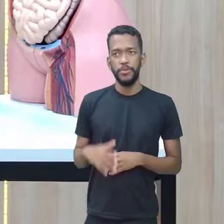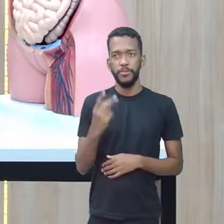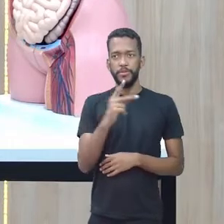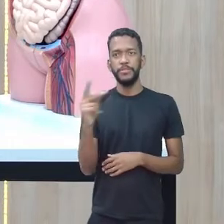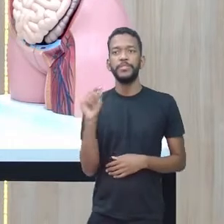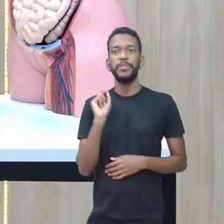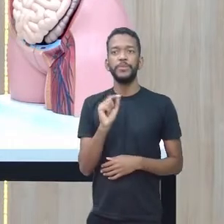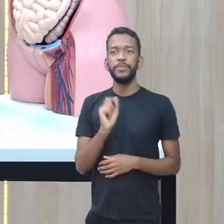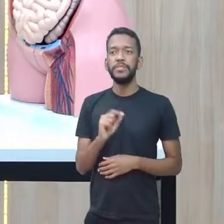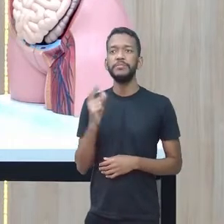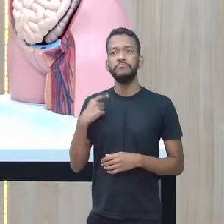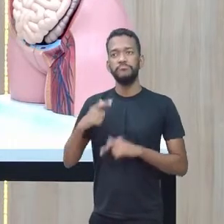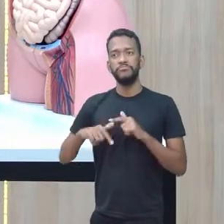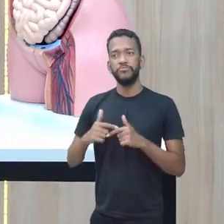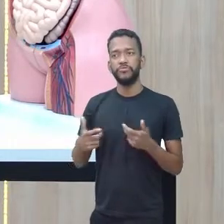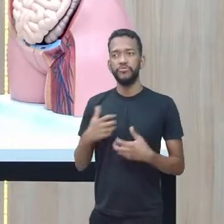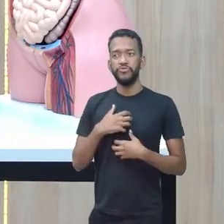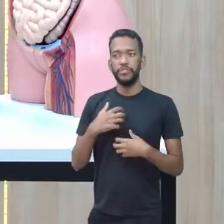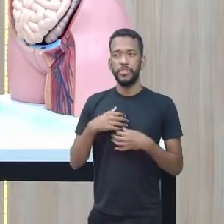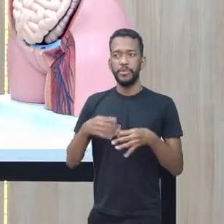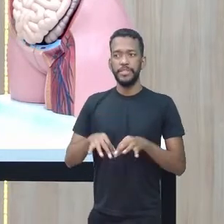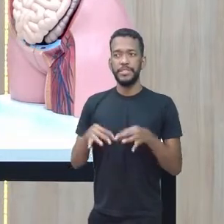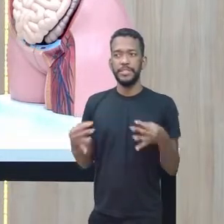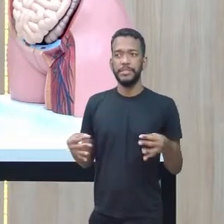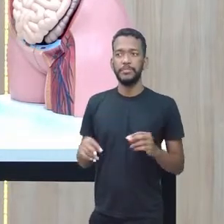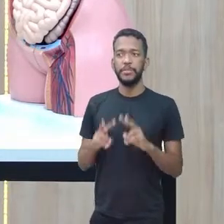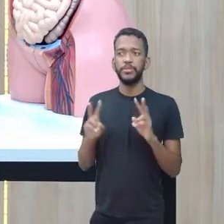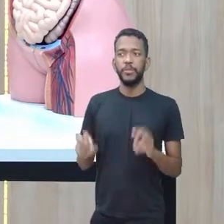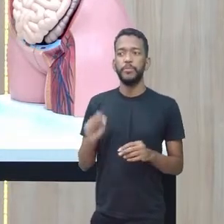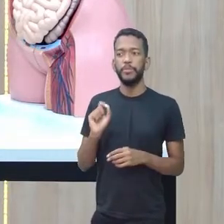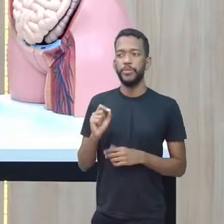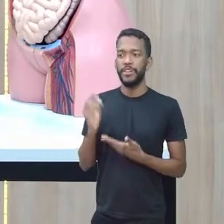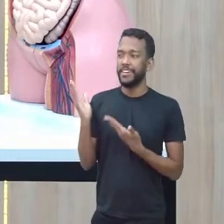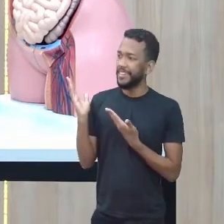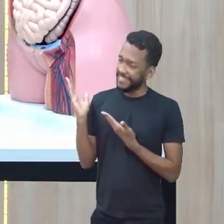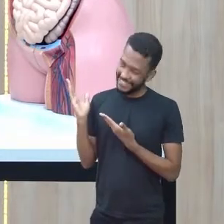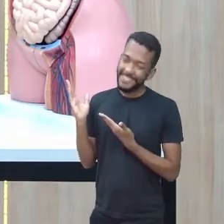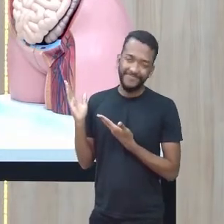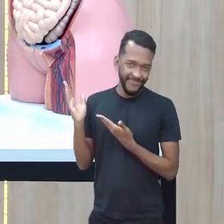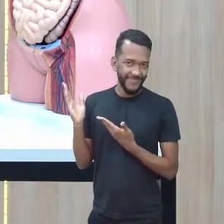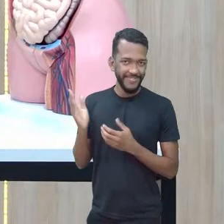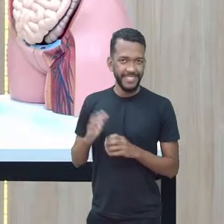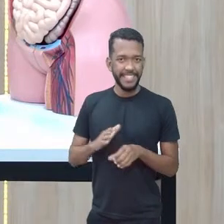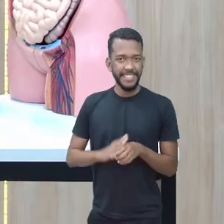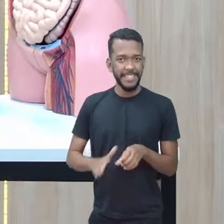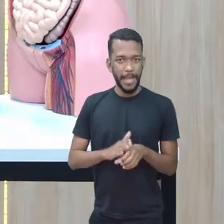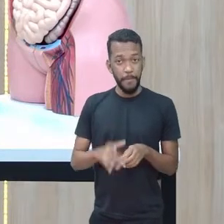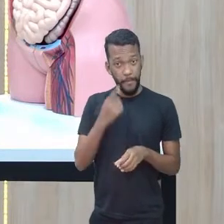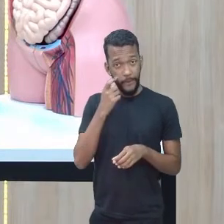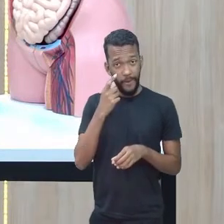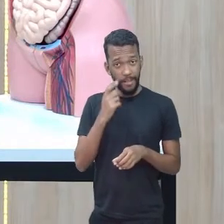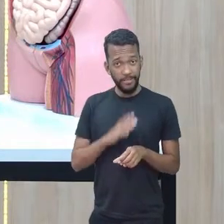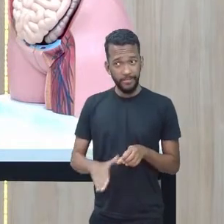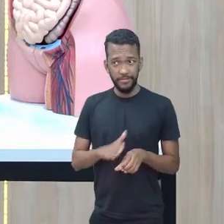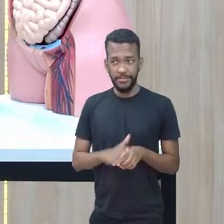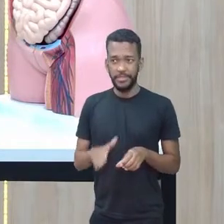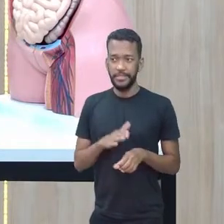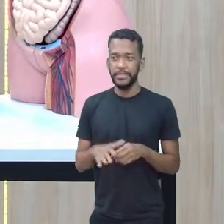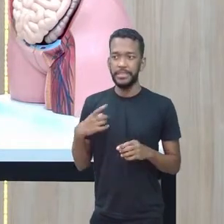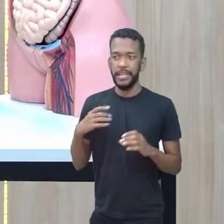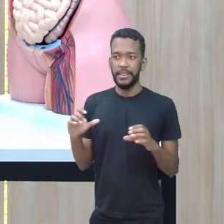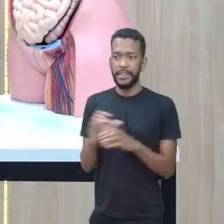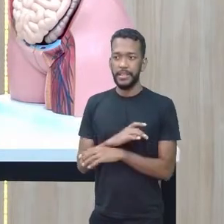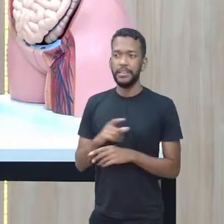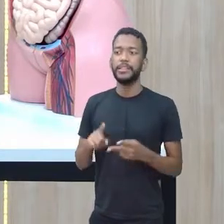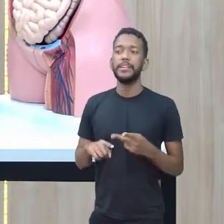de uma forma bem simples, né, a questão da cebola. Então eu trouxe uma cebola, essa inteirinha, e